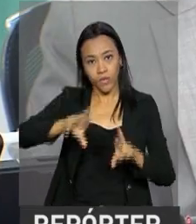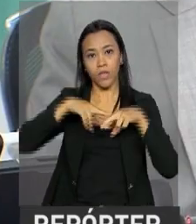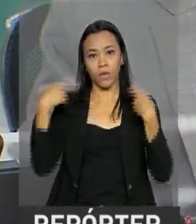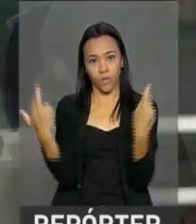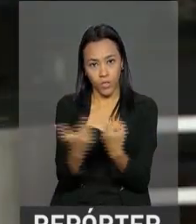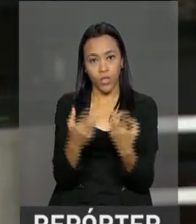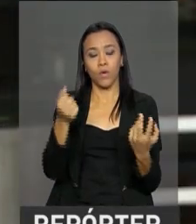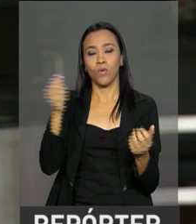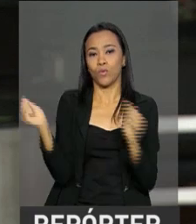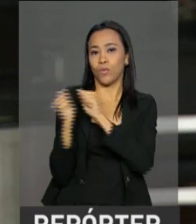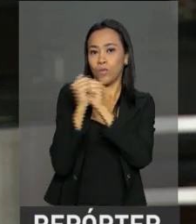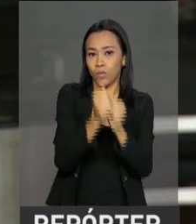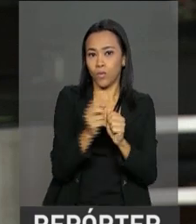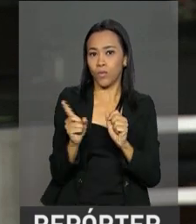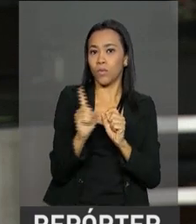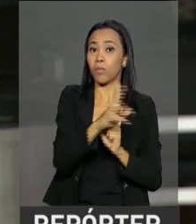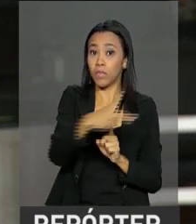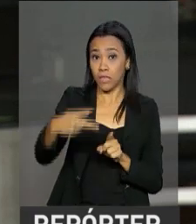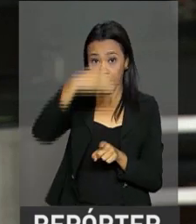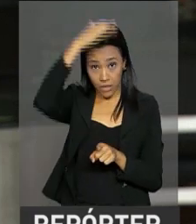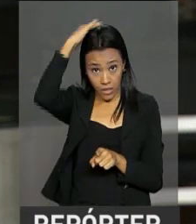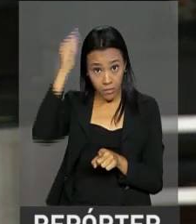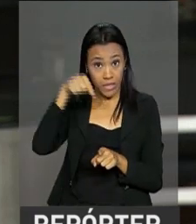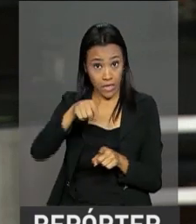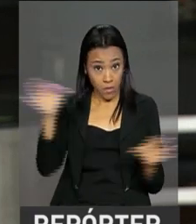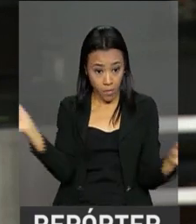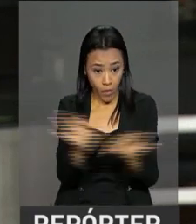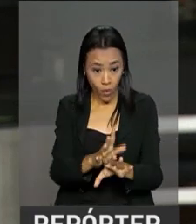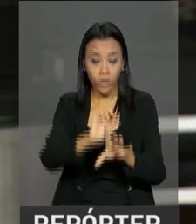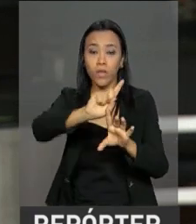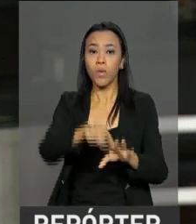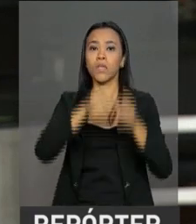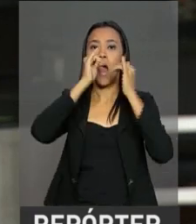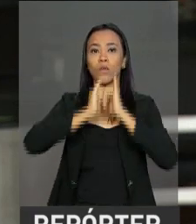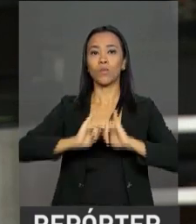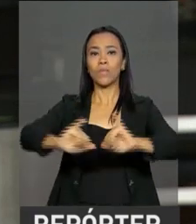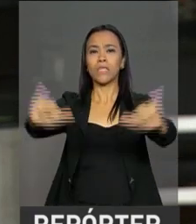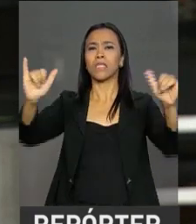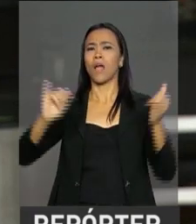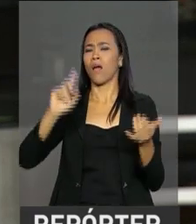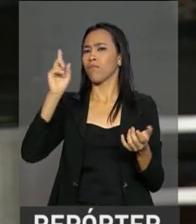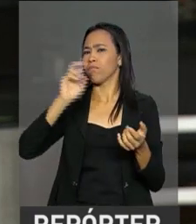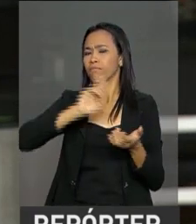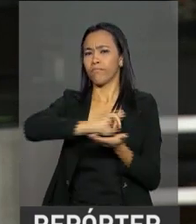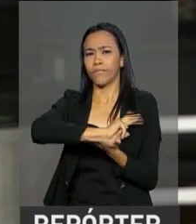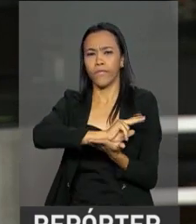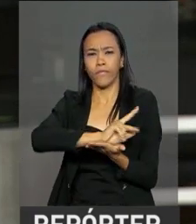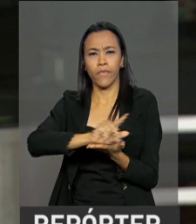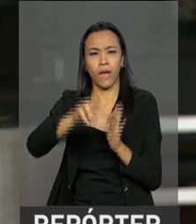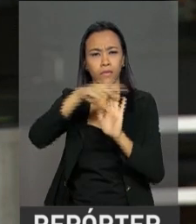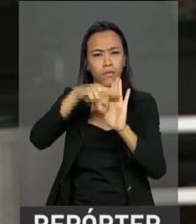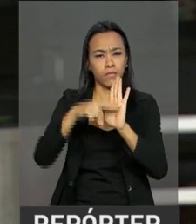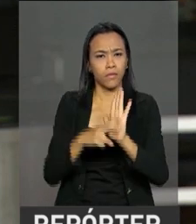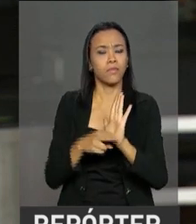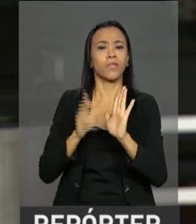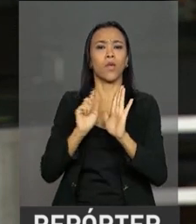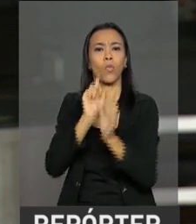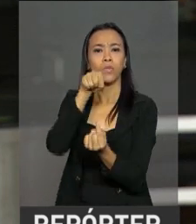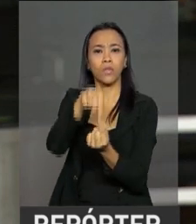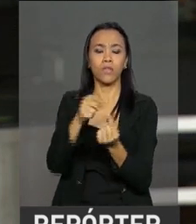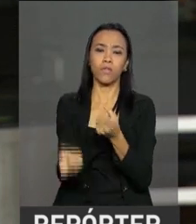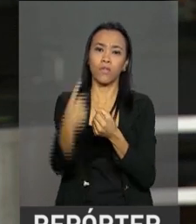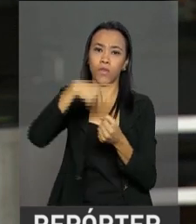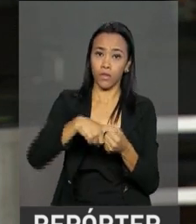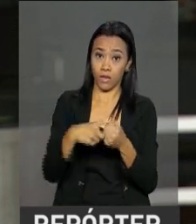Temer E a expectativa é que depois dessa reunião seja feito o anúncio de um pacote de medidas econômicas para auxiliar na retomada do